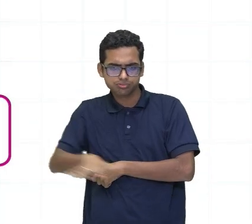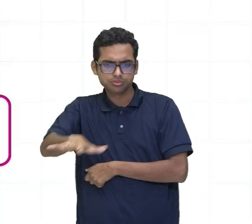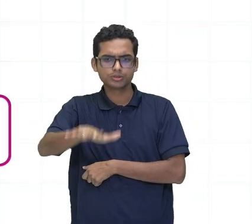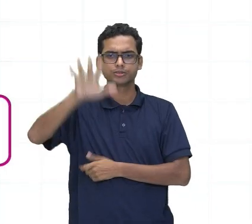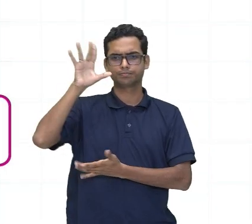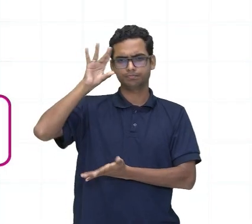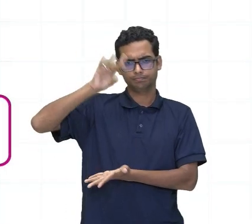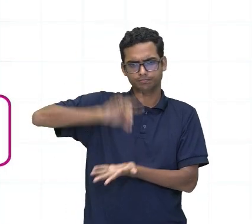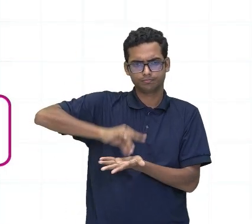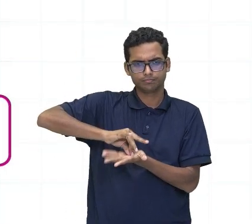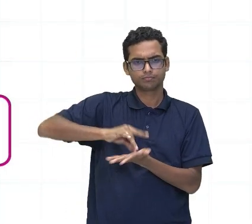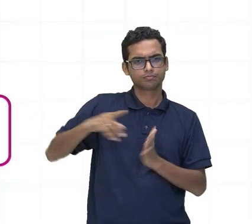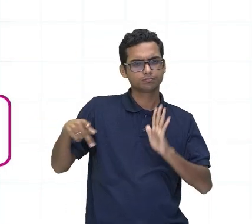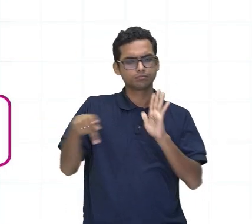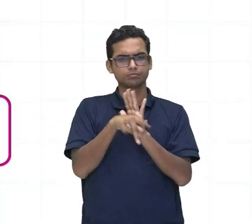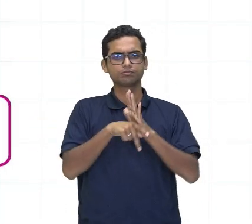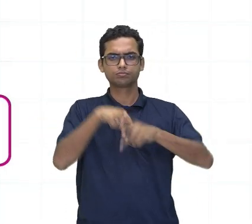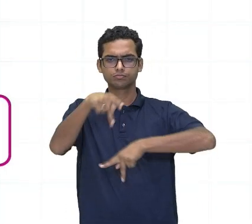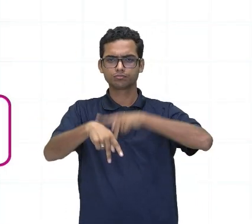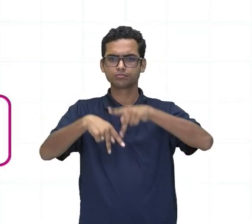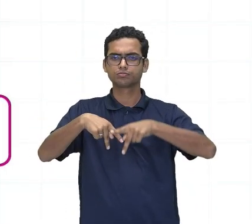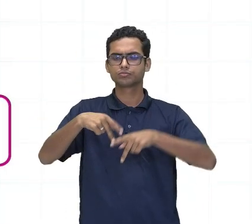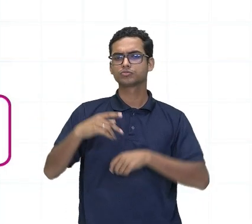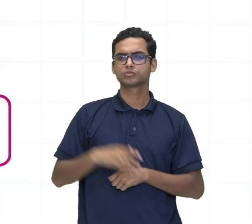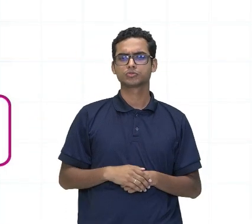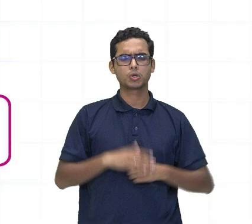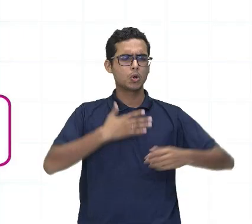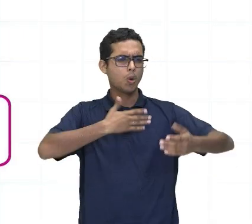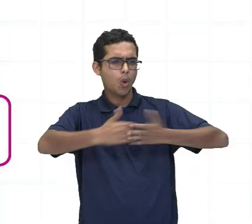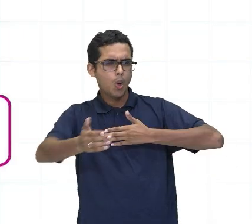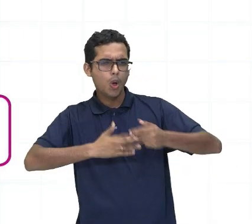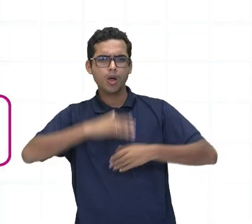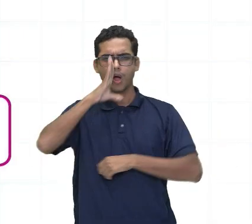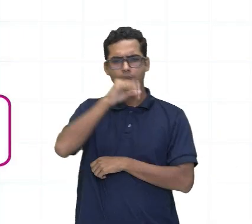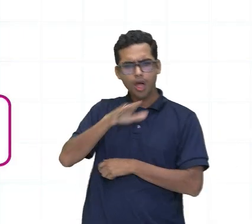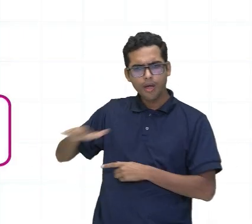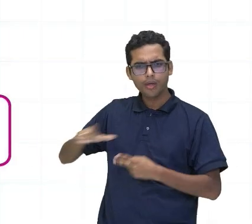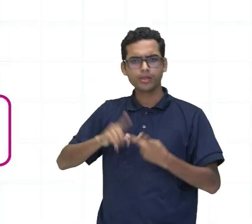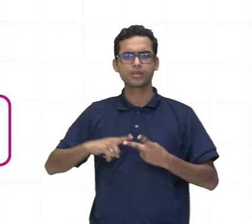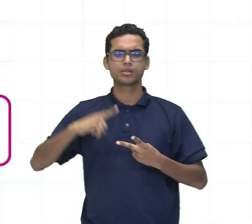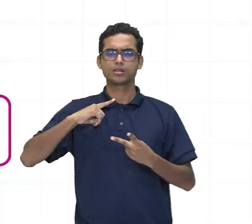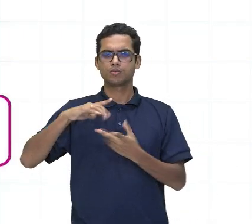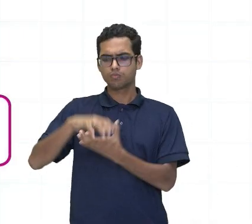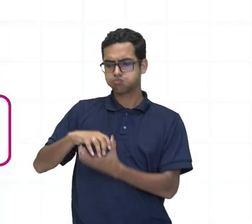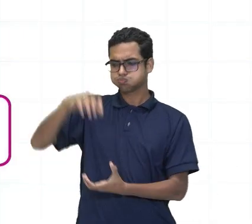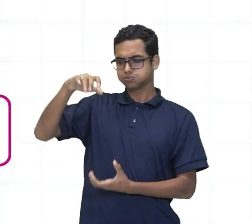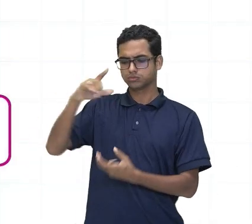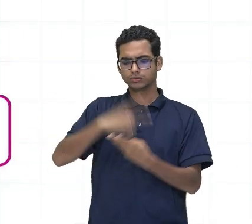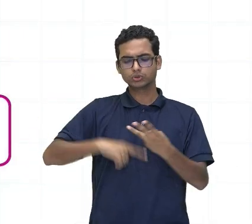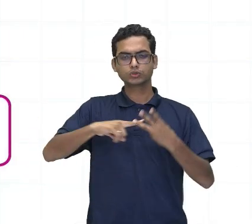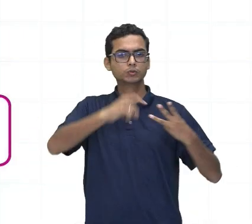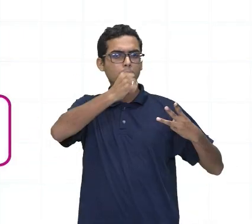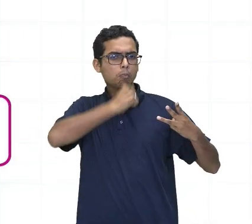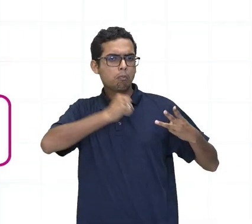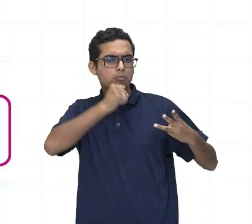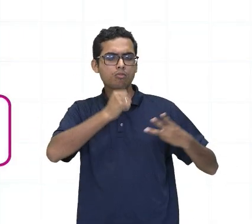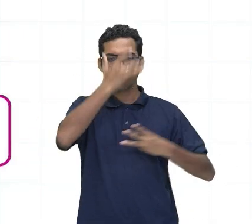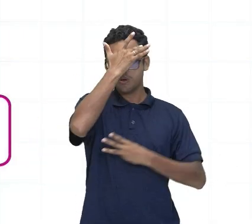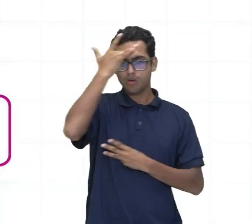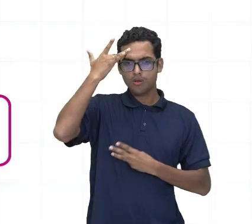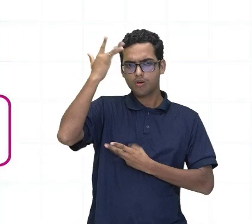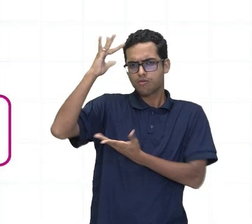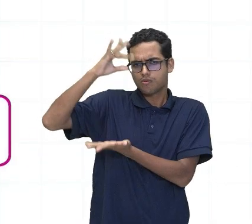a população, seja criança, adulto, idoso, quanto mais pessoas tomarem